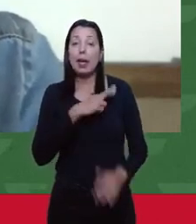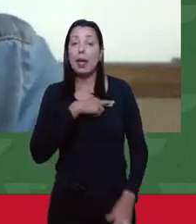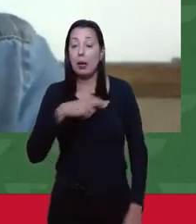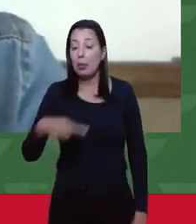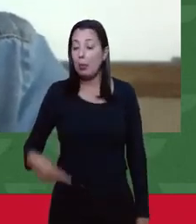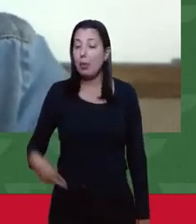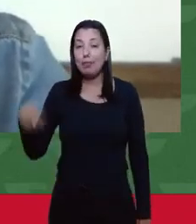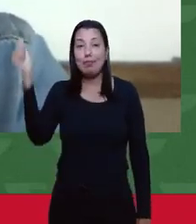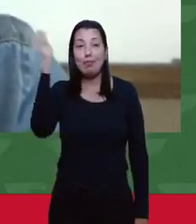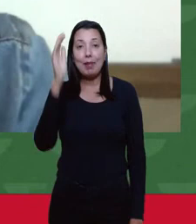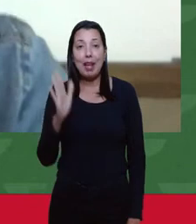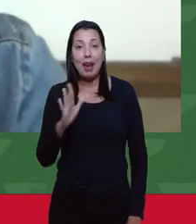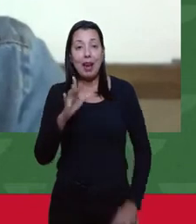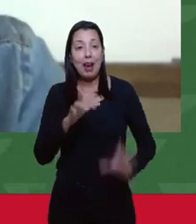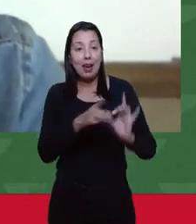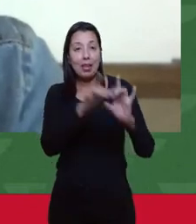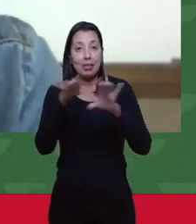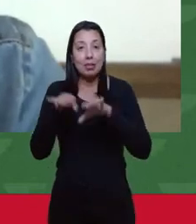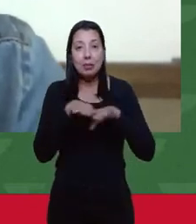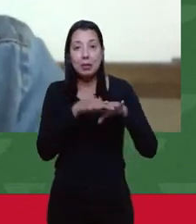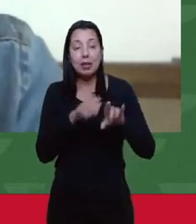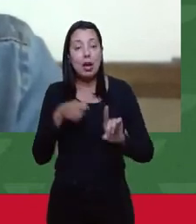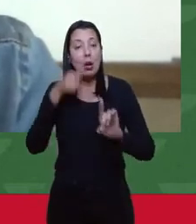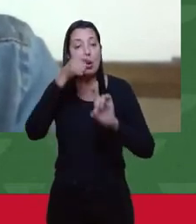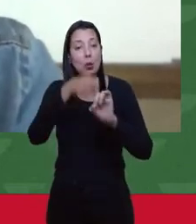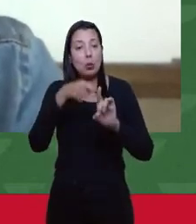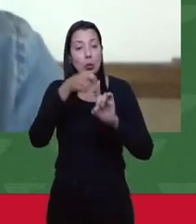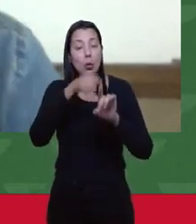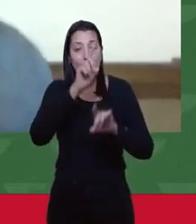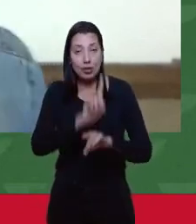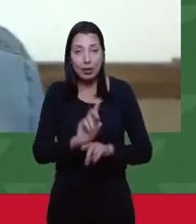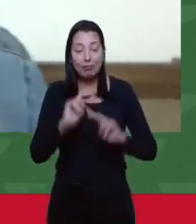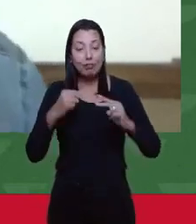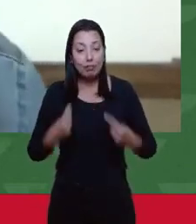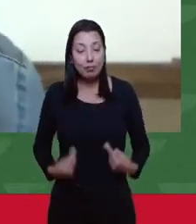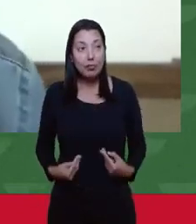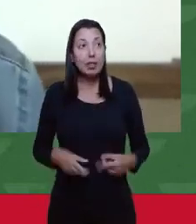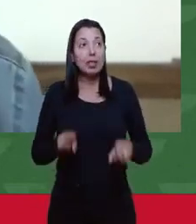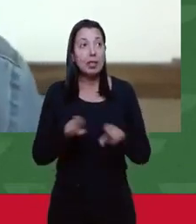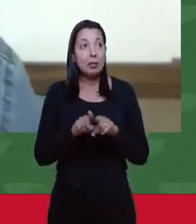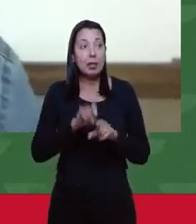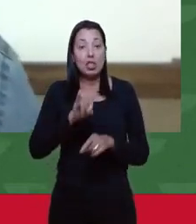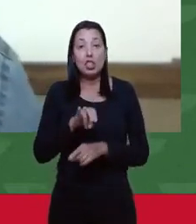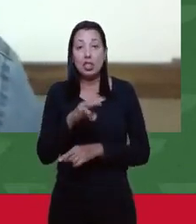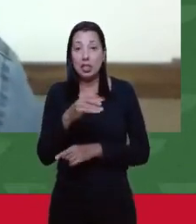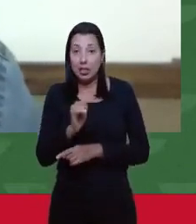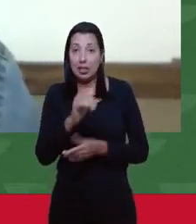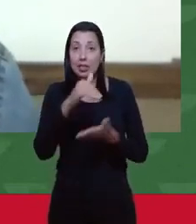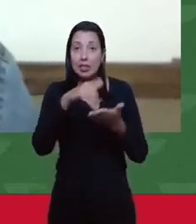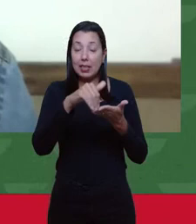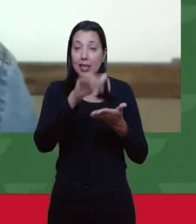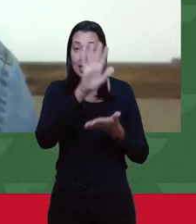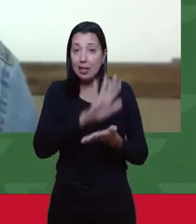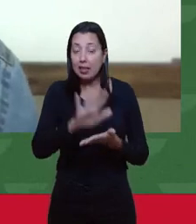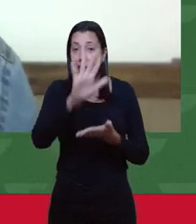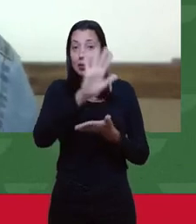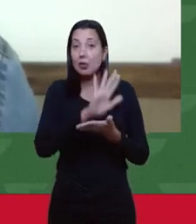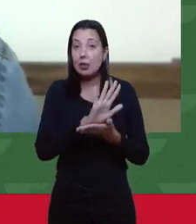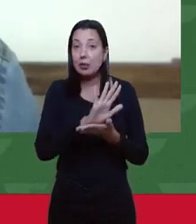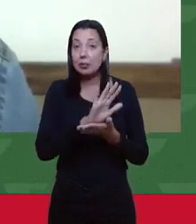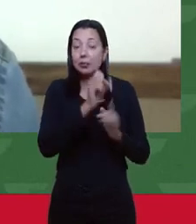Brasileira, para a democracia, para a luta pelos direitos humanos. E a Janaína, nossa querida secretária nacional